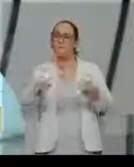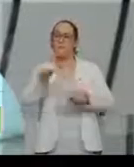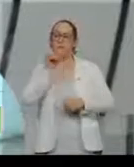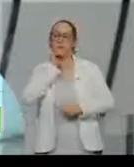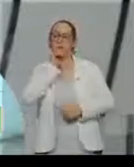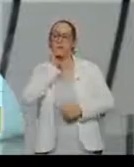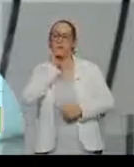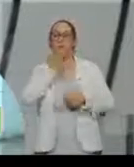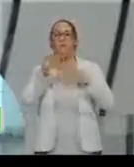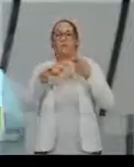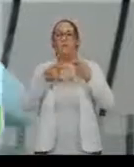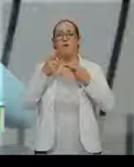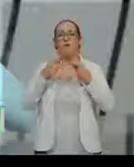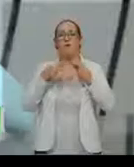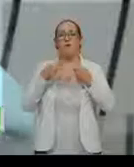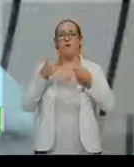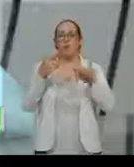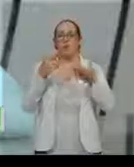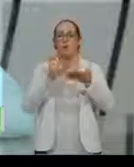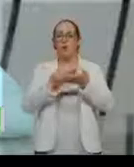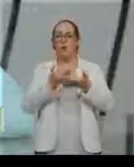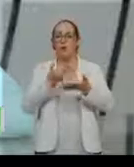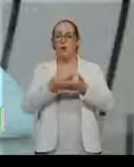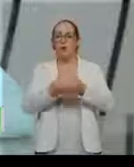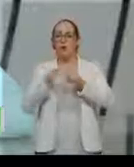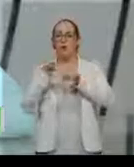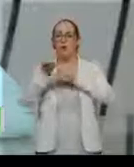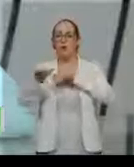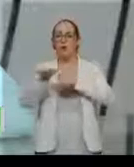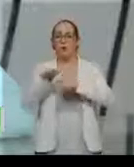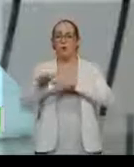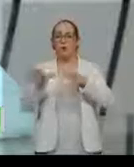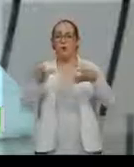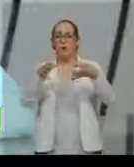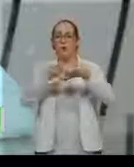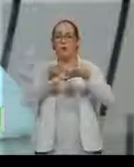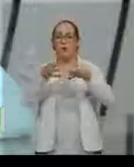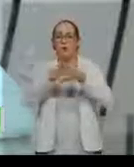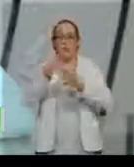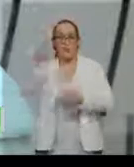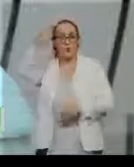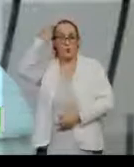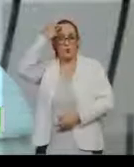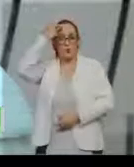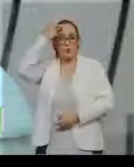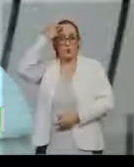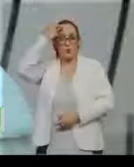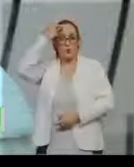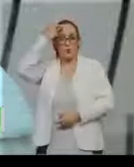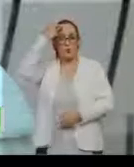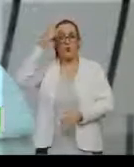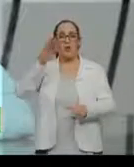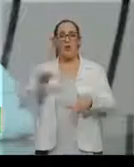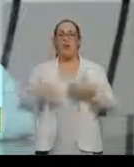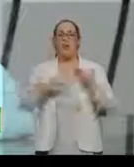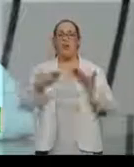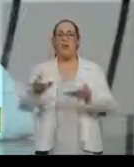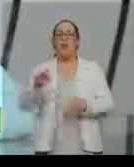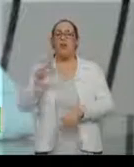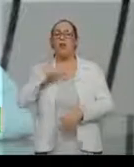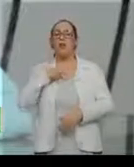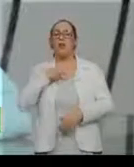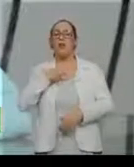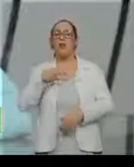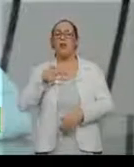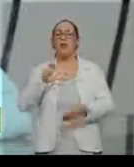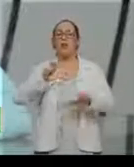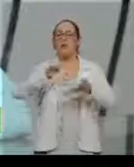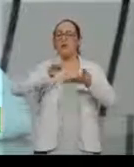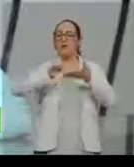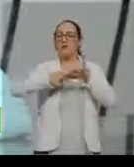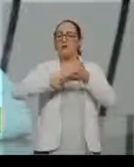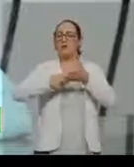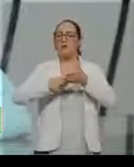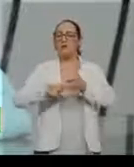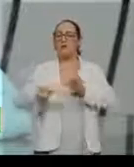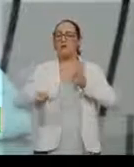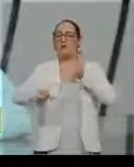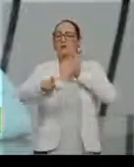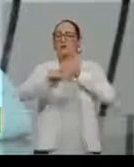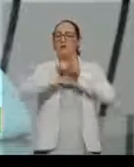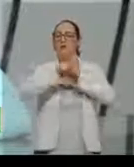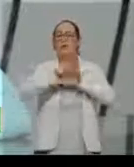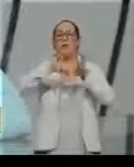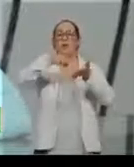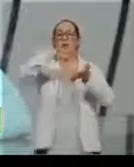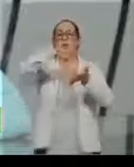movimentos antirracistas, grupos de conscientização, né? Então, a gente tem várias medidas, aprovação de leis, né, que vão punir, que